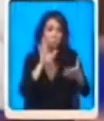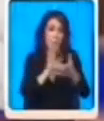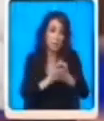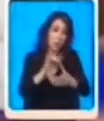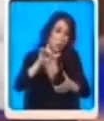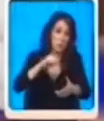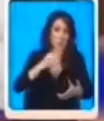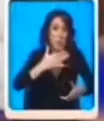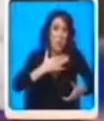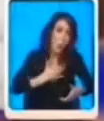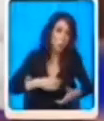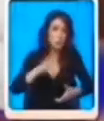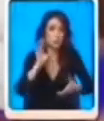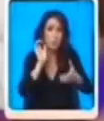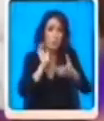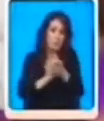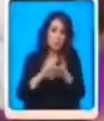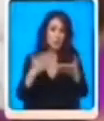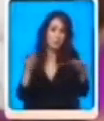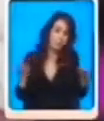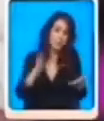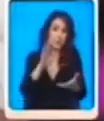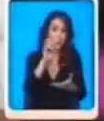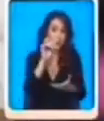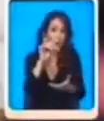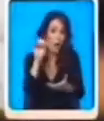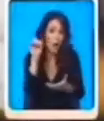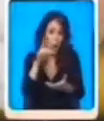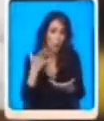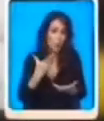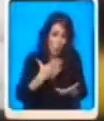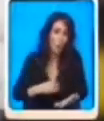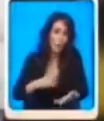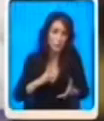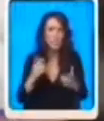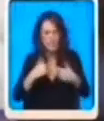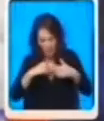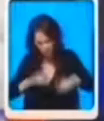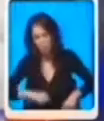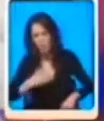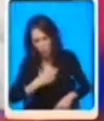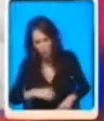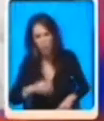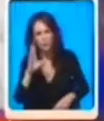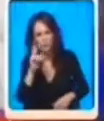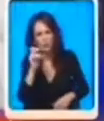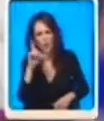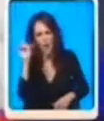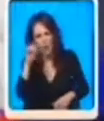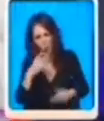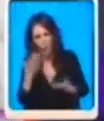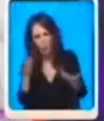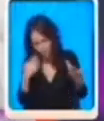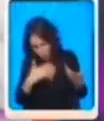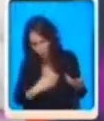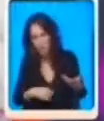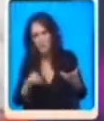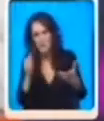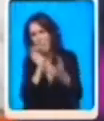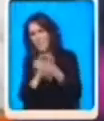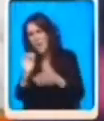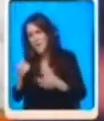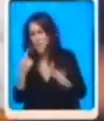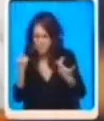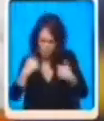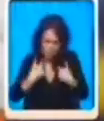tudo que diga respeito, agora... Pronto, é isso. Jaló, também já gostamos do Jaló. Eu também já gosto do Jaló, porque sempre amigo da Luciana. Até